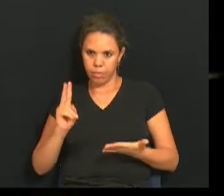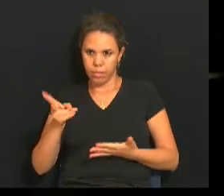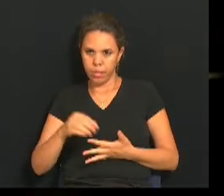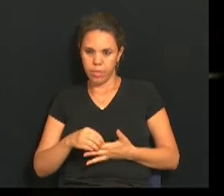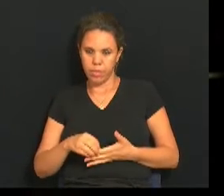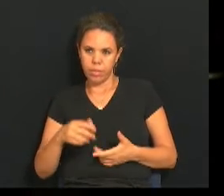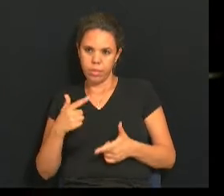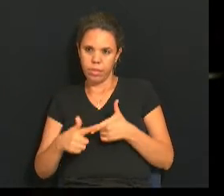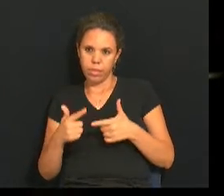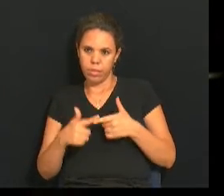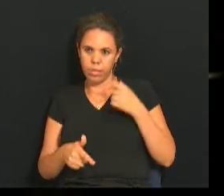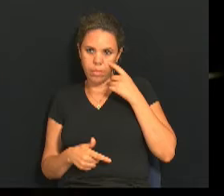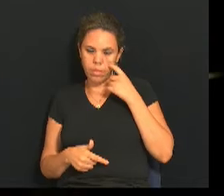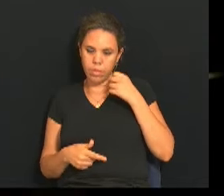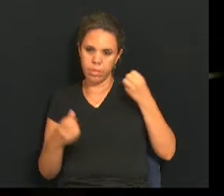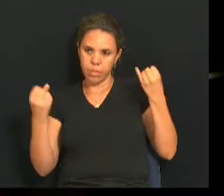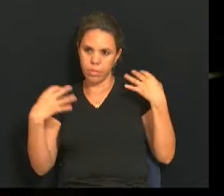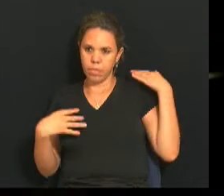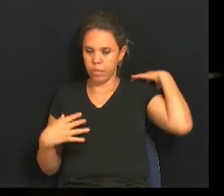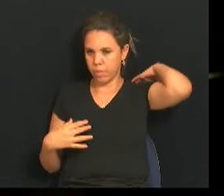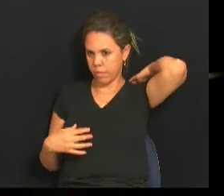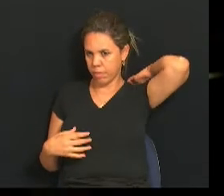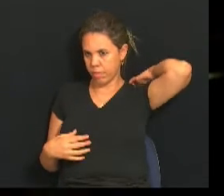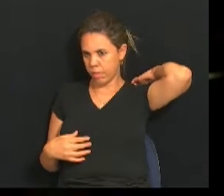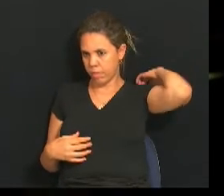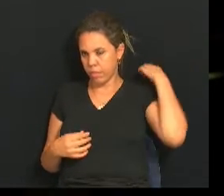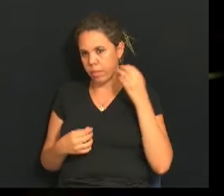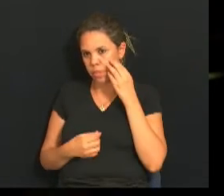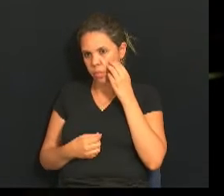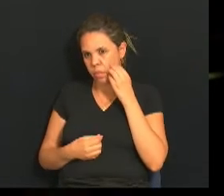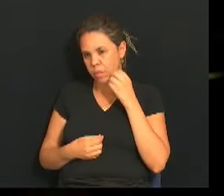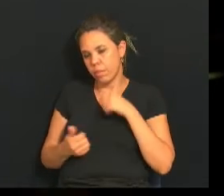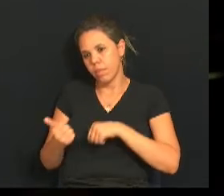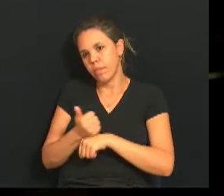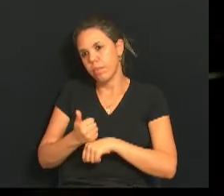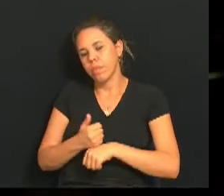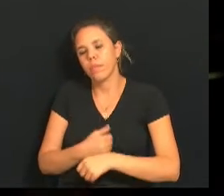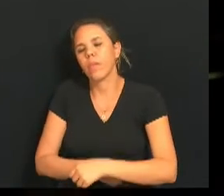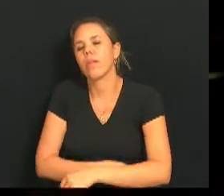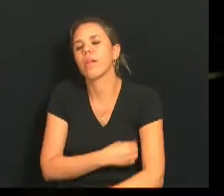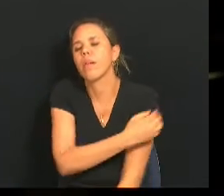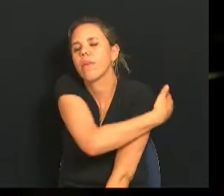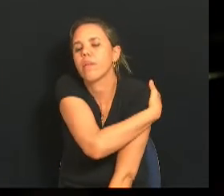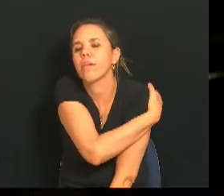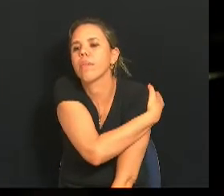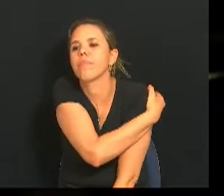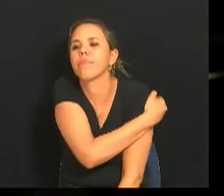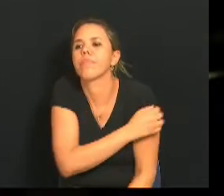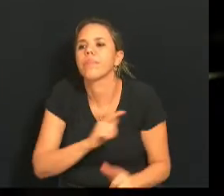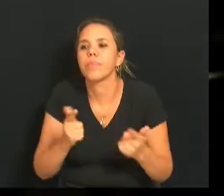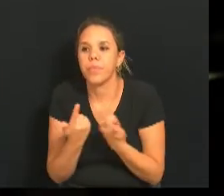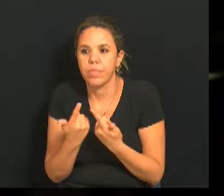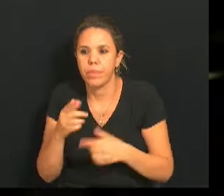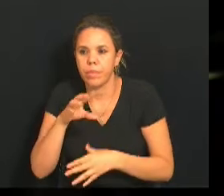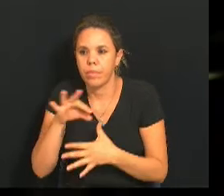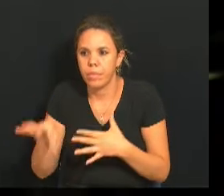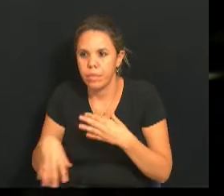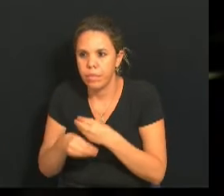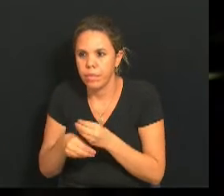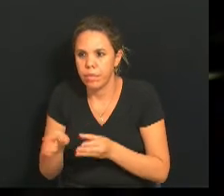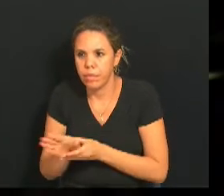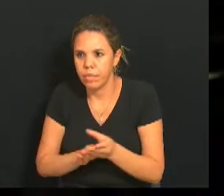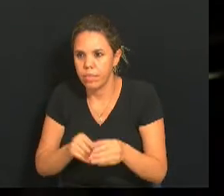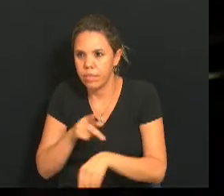problemas porque menciona que os cargos a gestão é composta por orientação pedagógica,